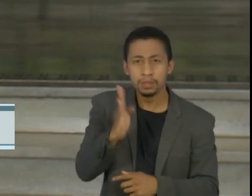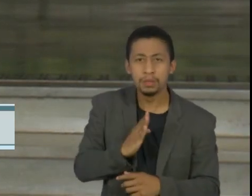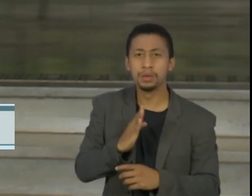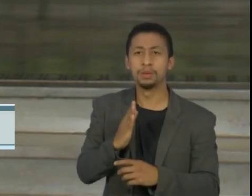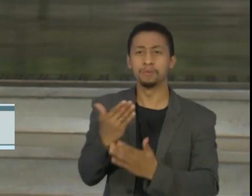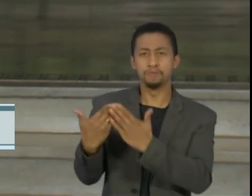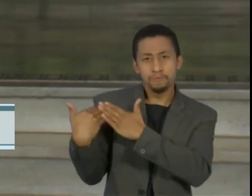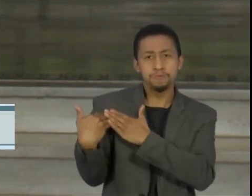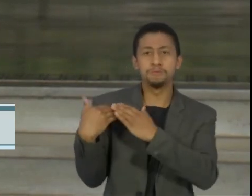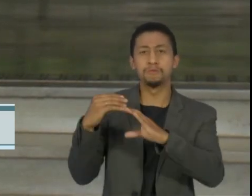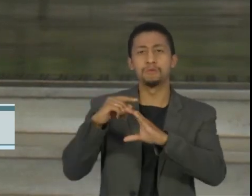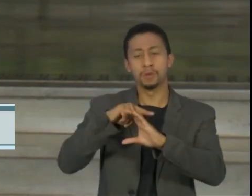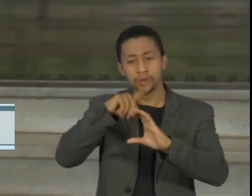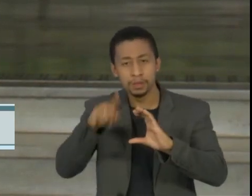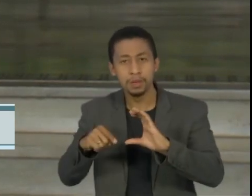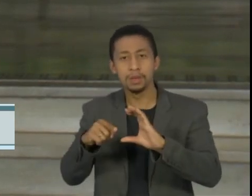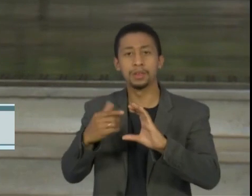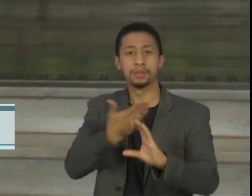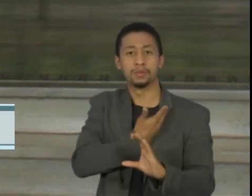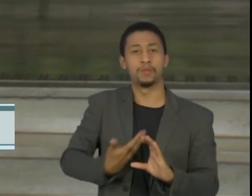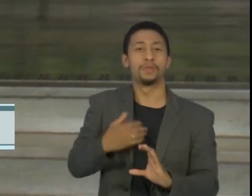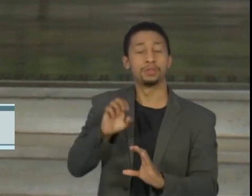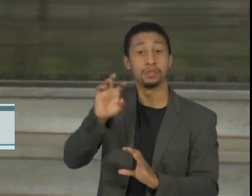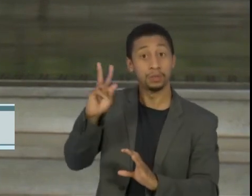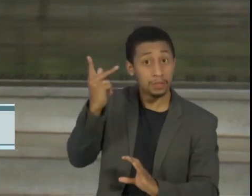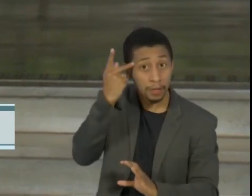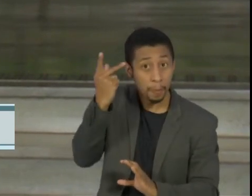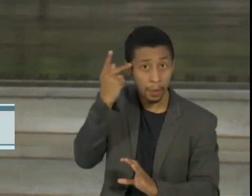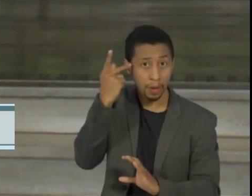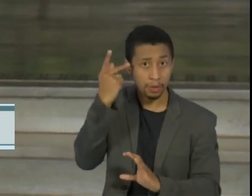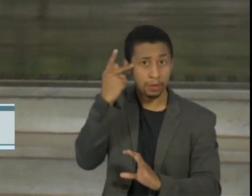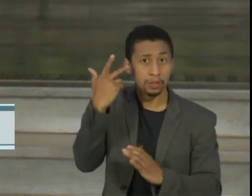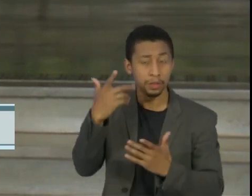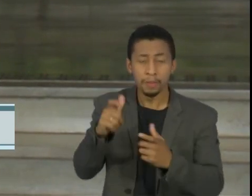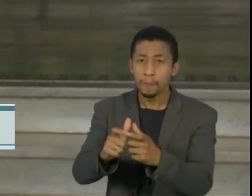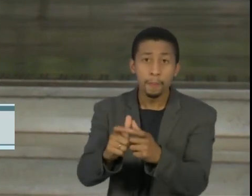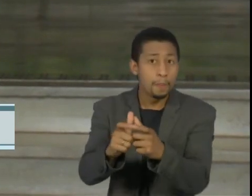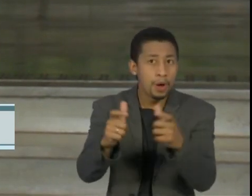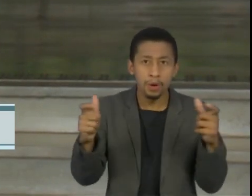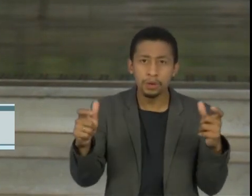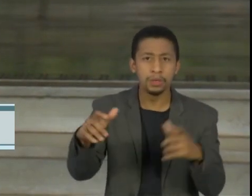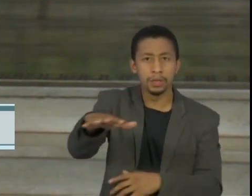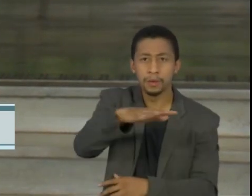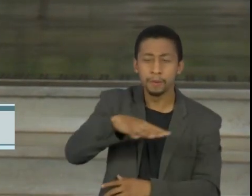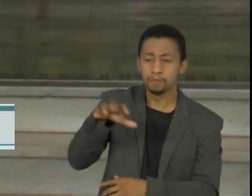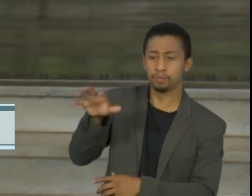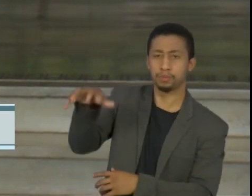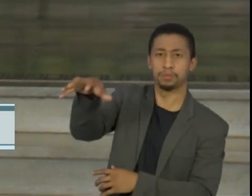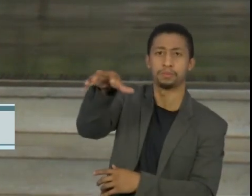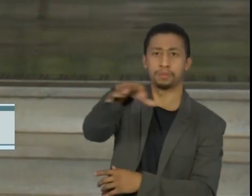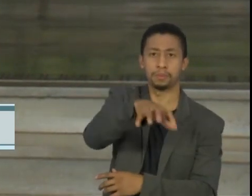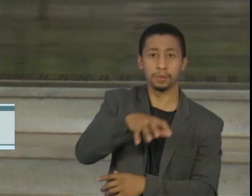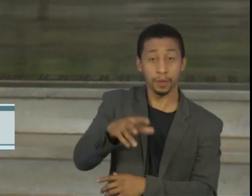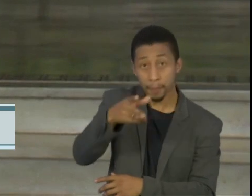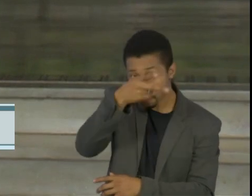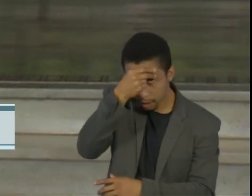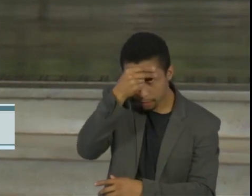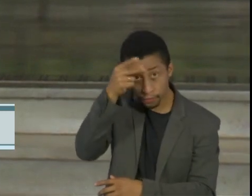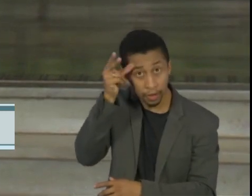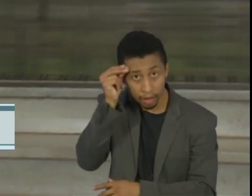da medicina e do governo do Estado de São Paulo e da expressiva maioria de prefeitas e prefeitos do Estado, com